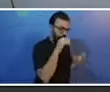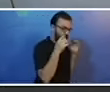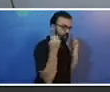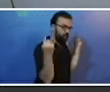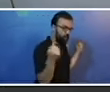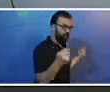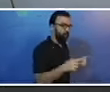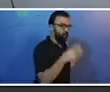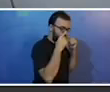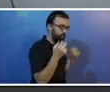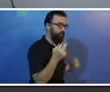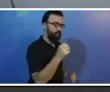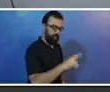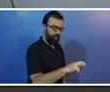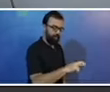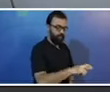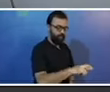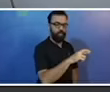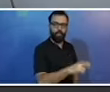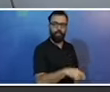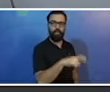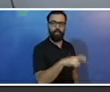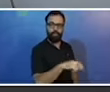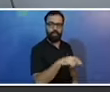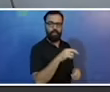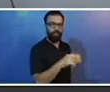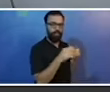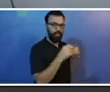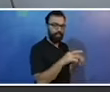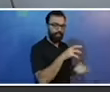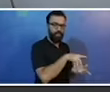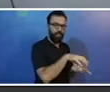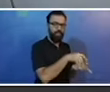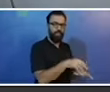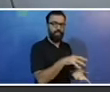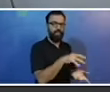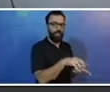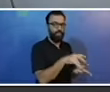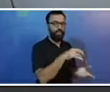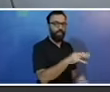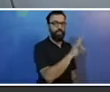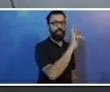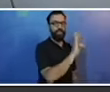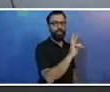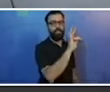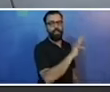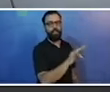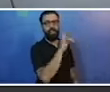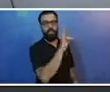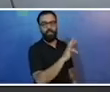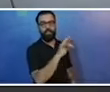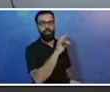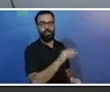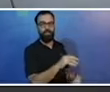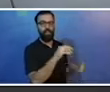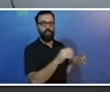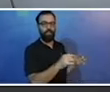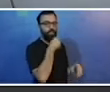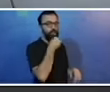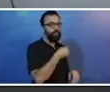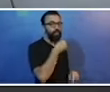no gato o gato no rato o rato na aranha aranha na mosca a mosca na